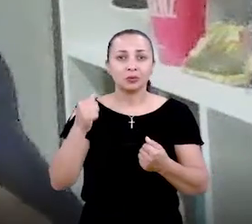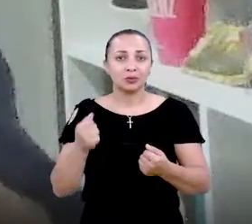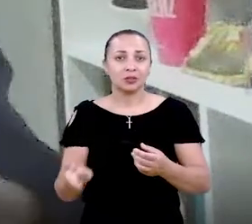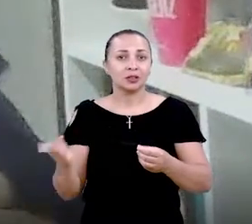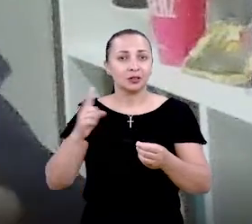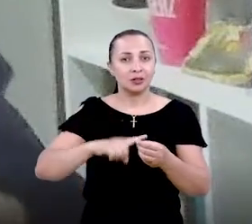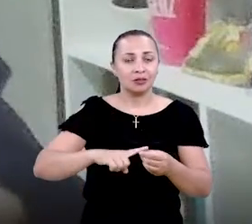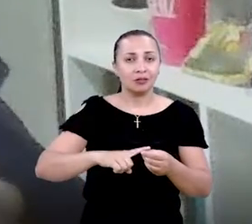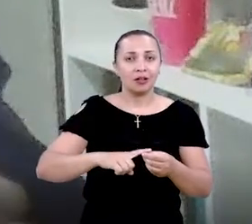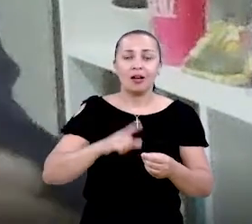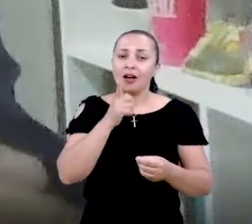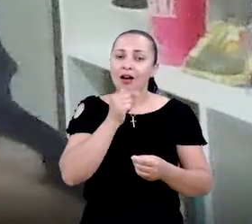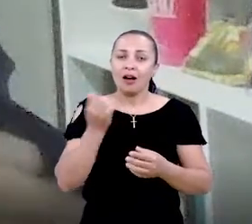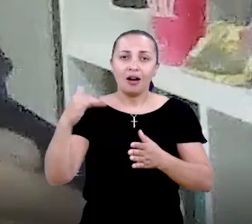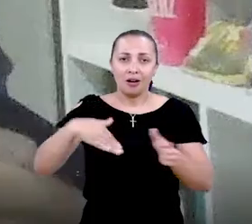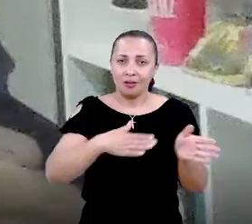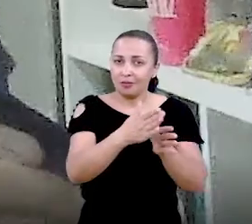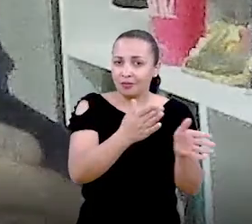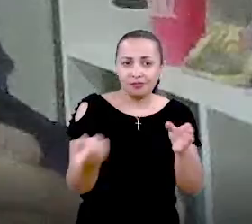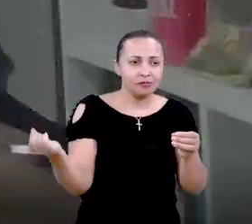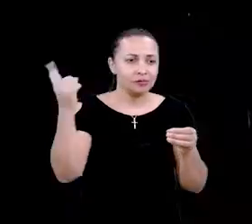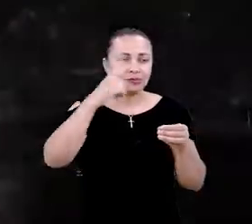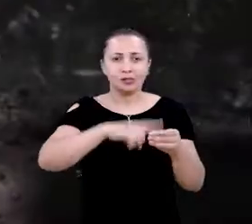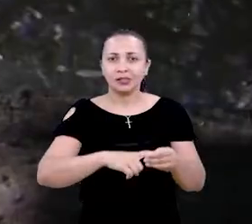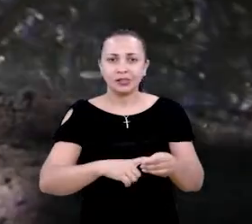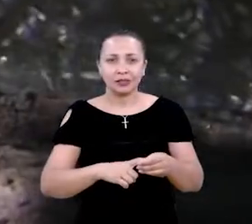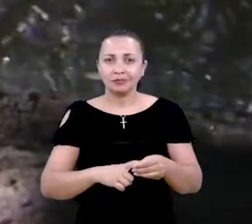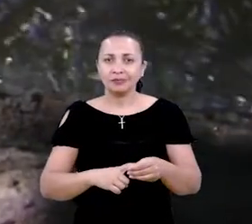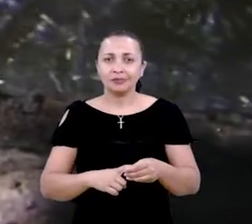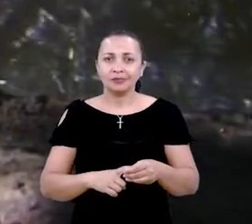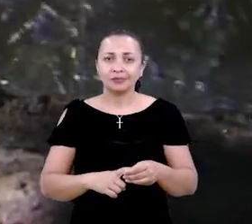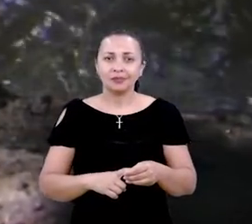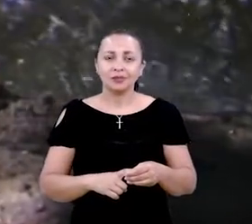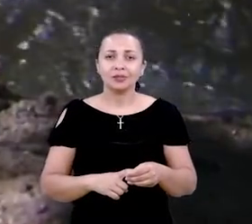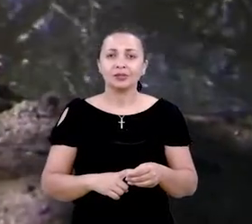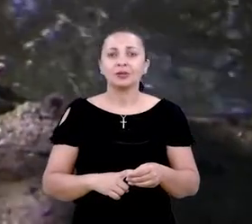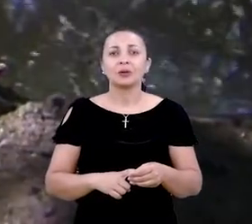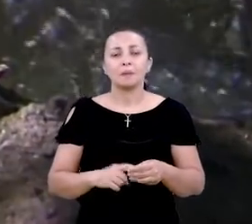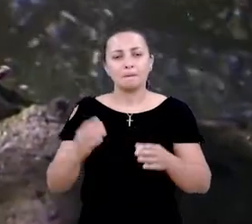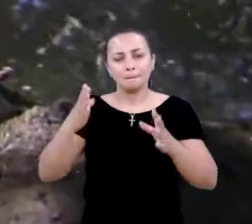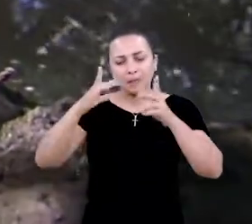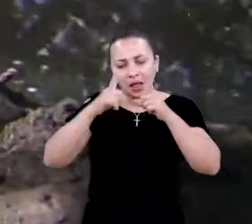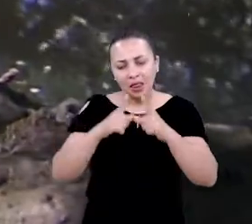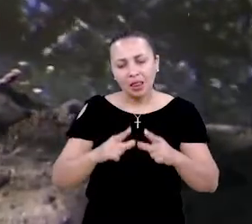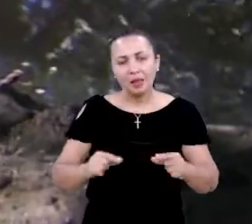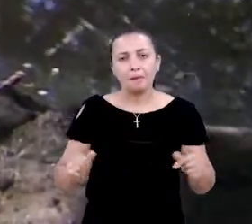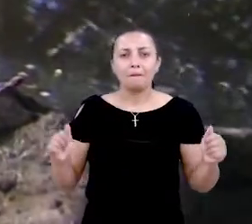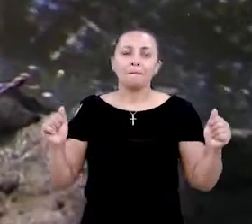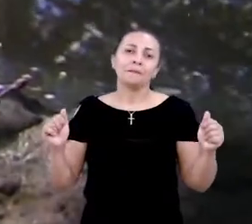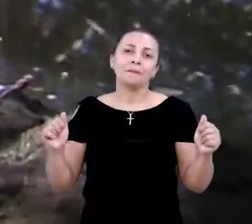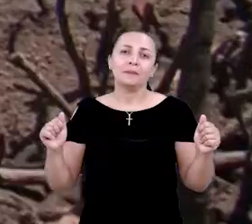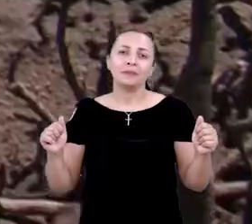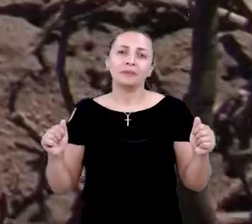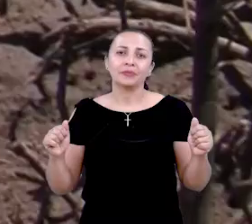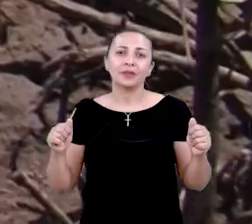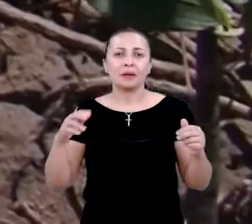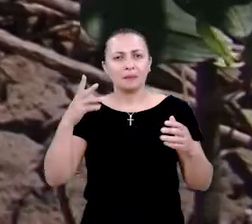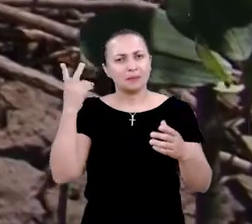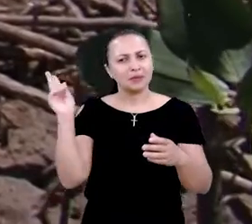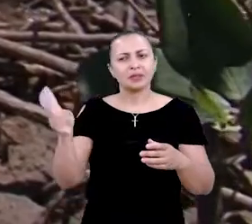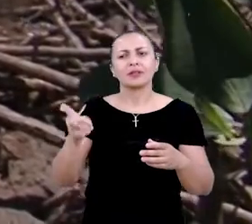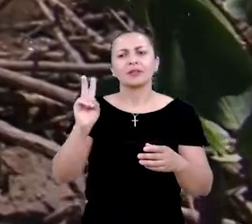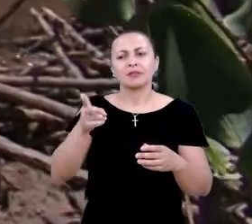recompor a hidrologia da área, ou seja, fazer com que a água das marés voltasse a essa área, né, com